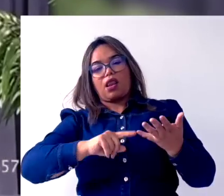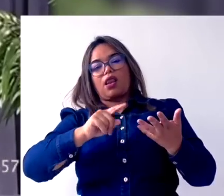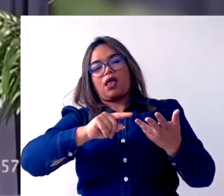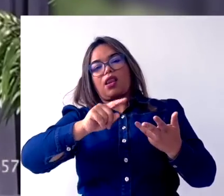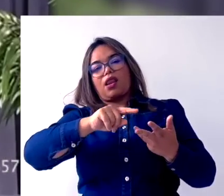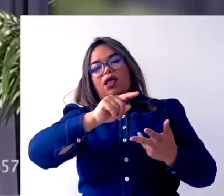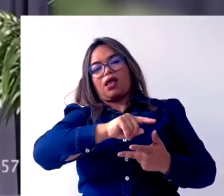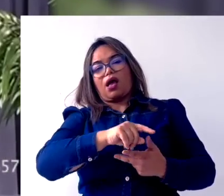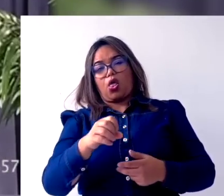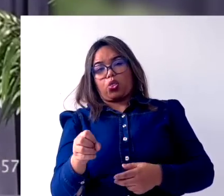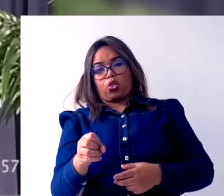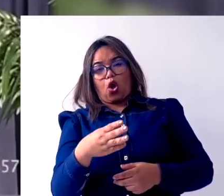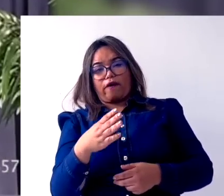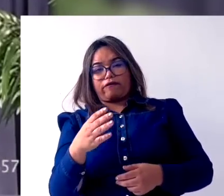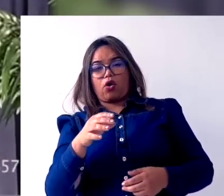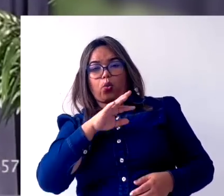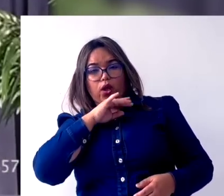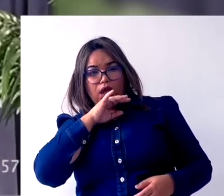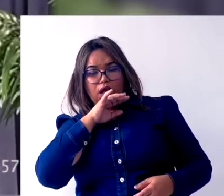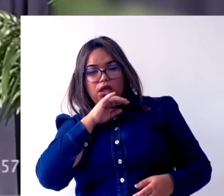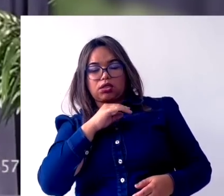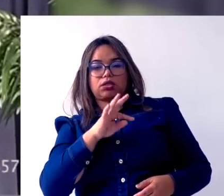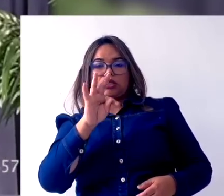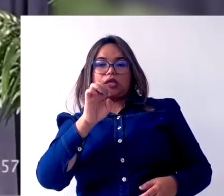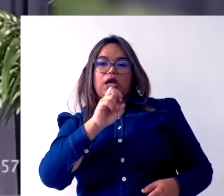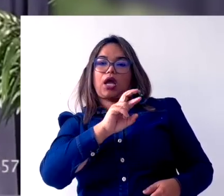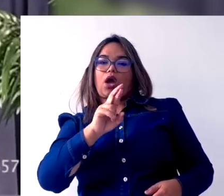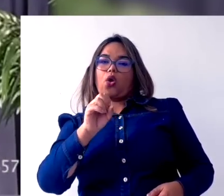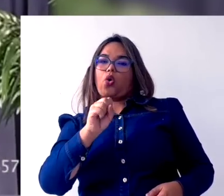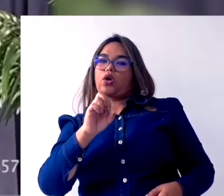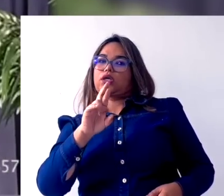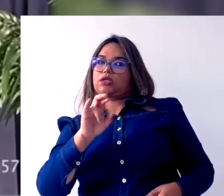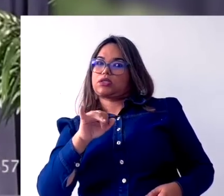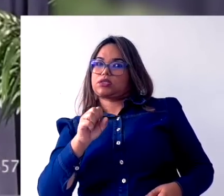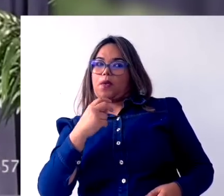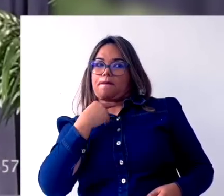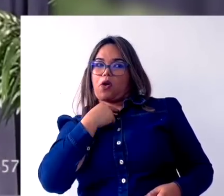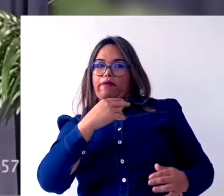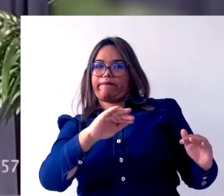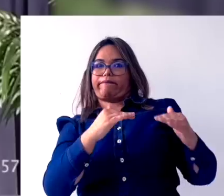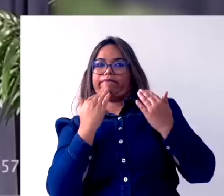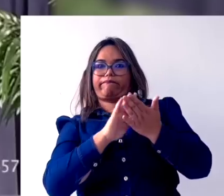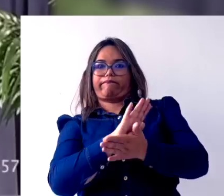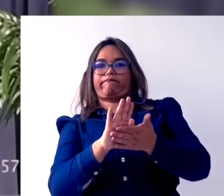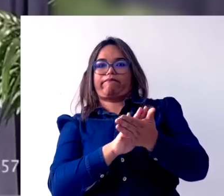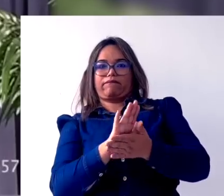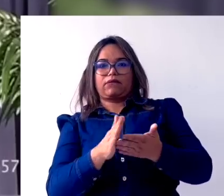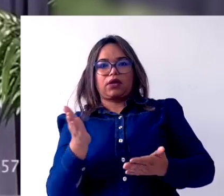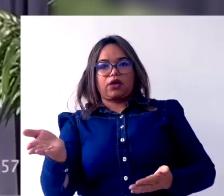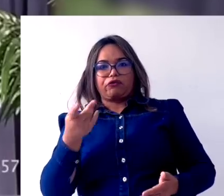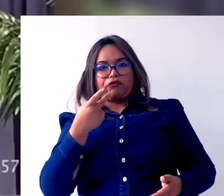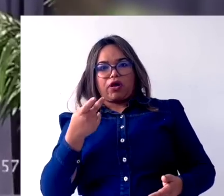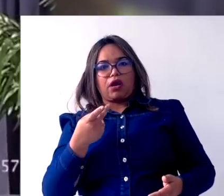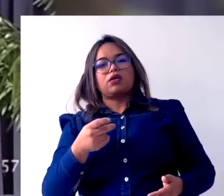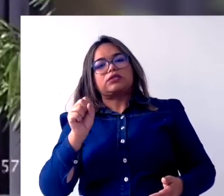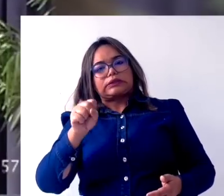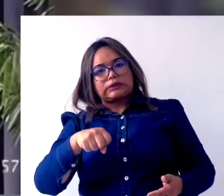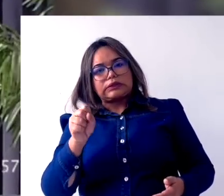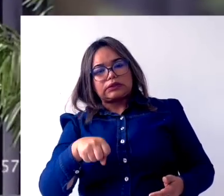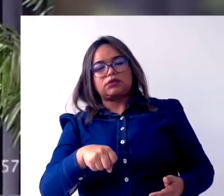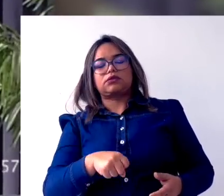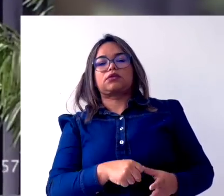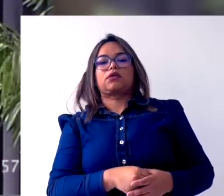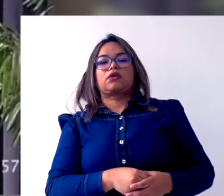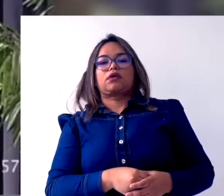terroristas? É melhor que você não diga nada contra nós, senão... Ele disse ou não? Sim, ele disse. Ele está dizendo as